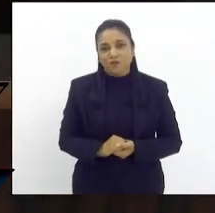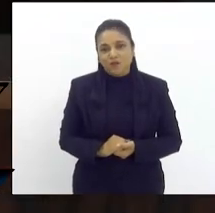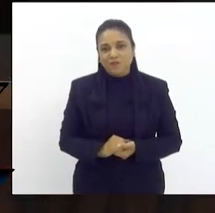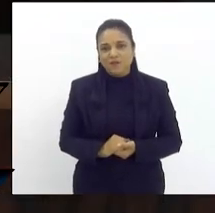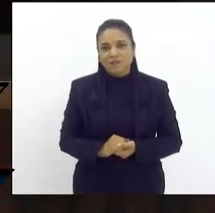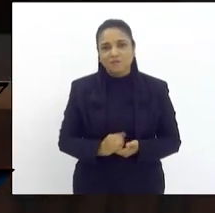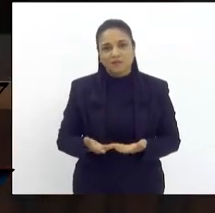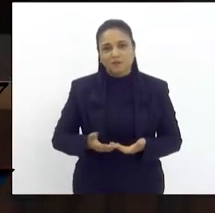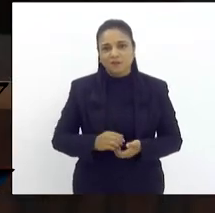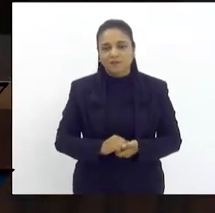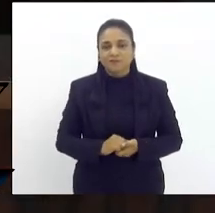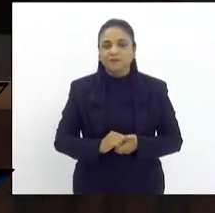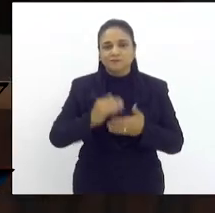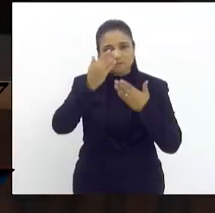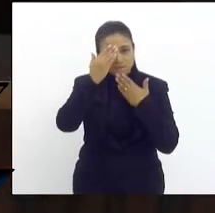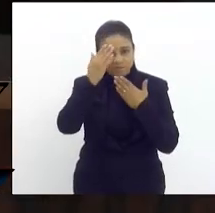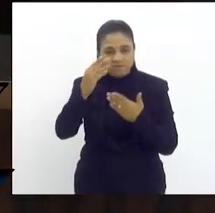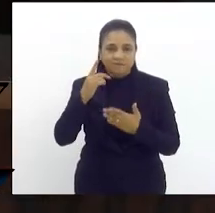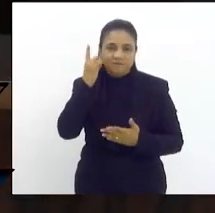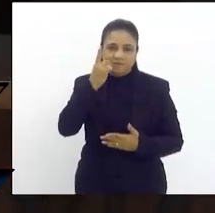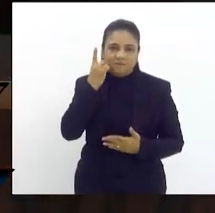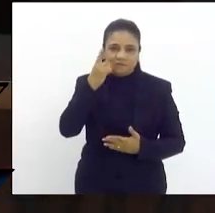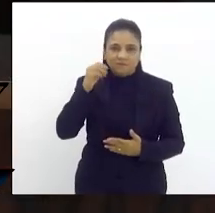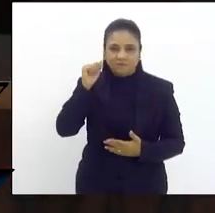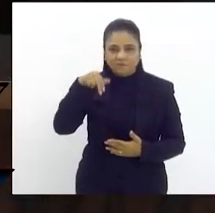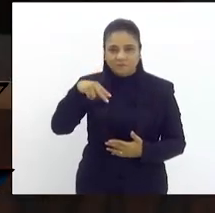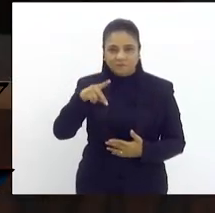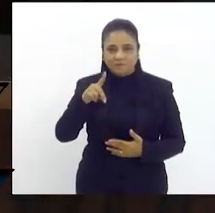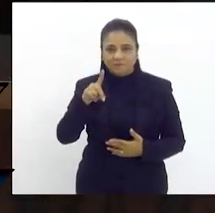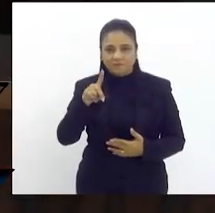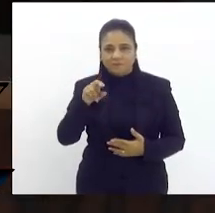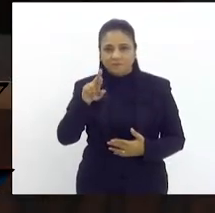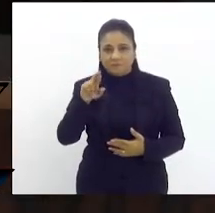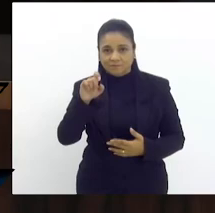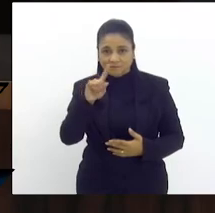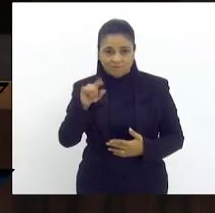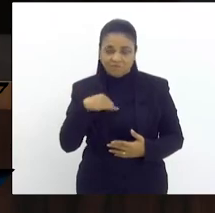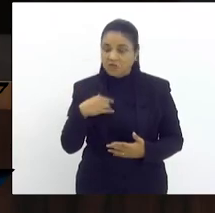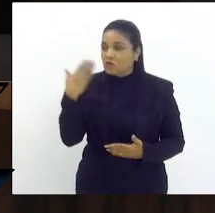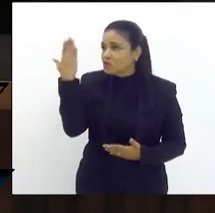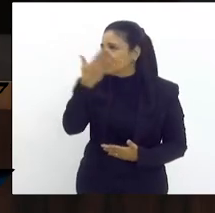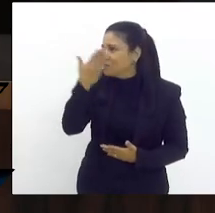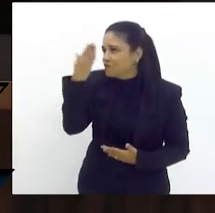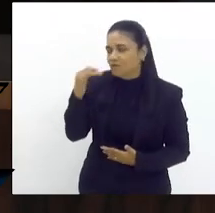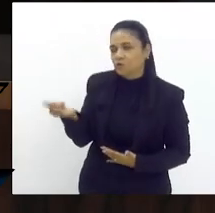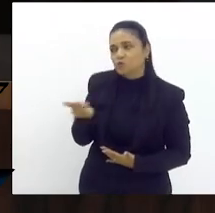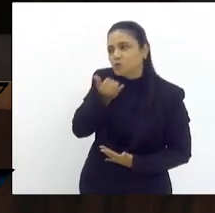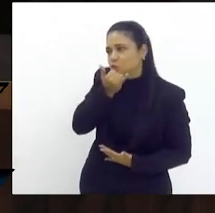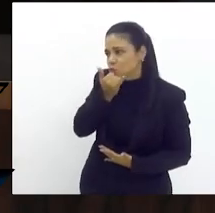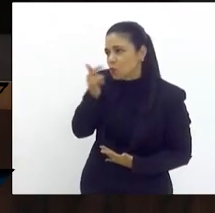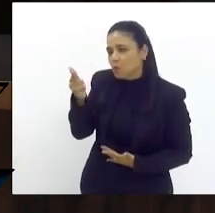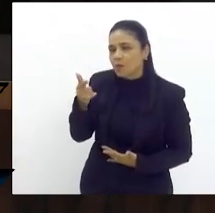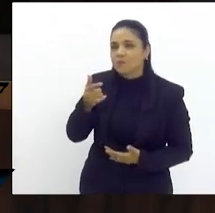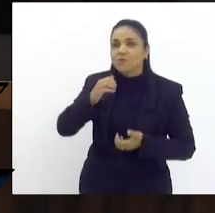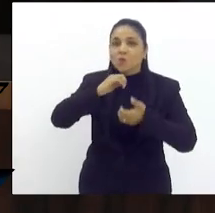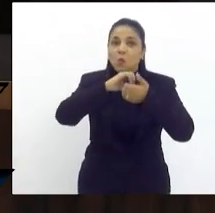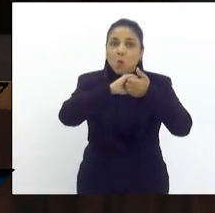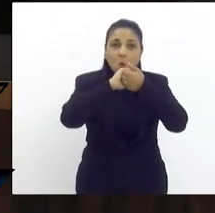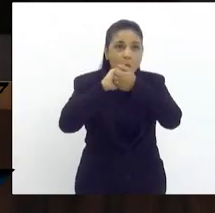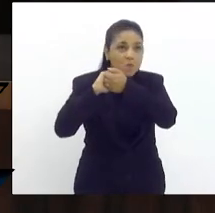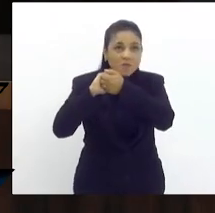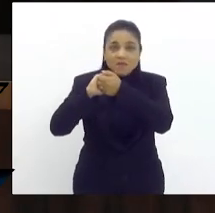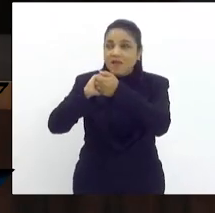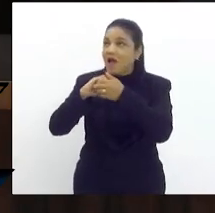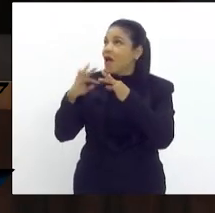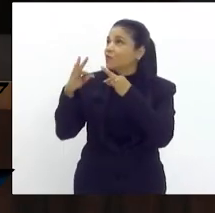agradecendo Deputado Andrézinho Ceciliano pedindo desculpas mas não tinha visto cumprimentar a todos que estão aqui